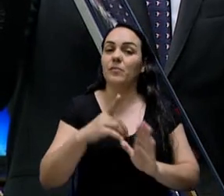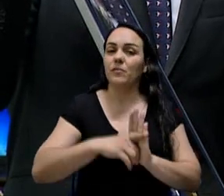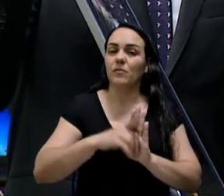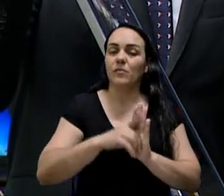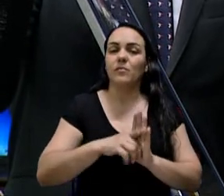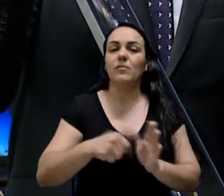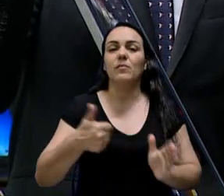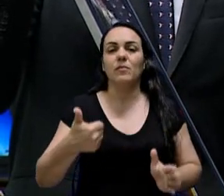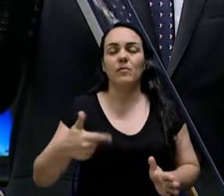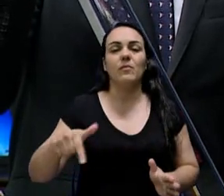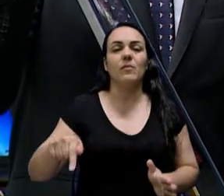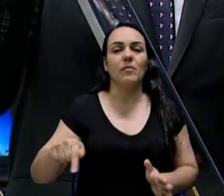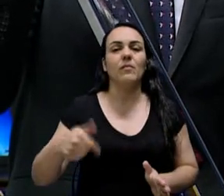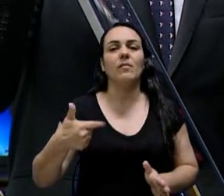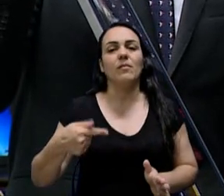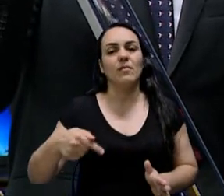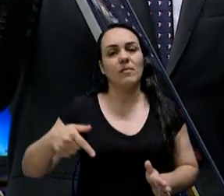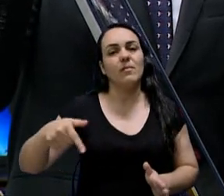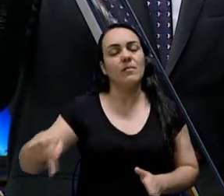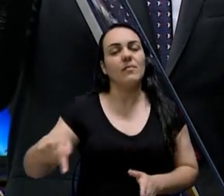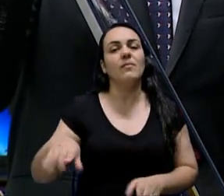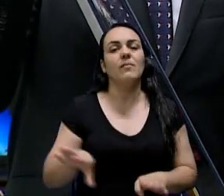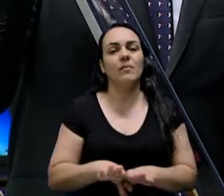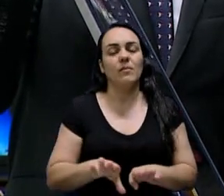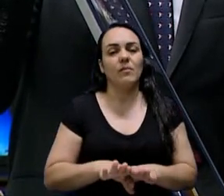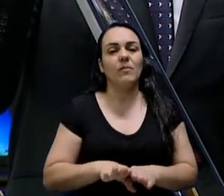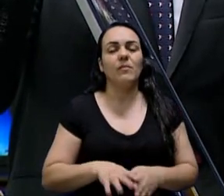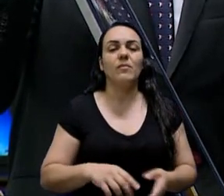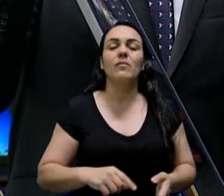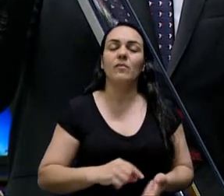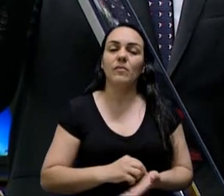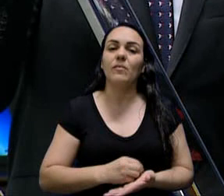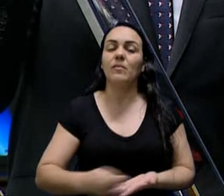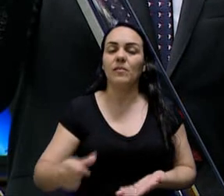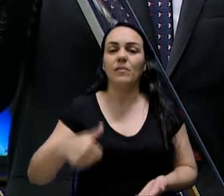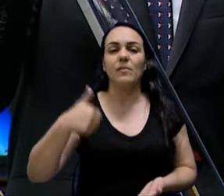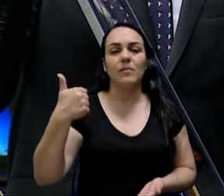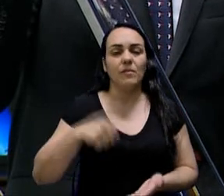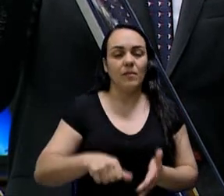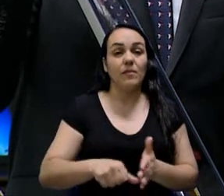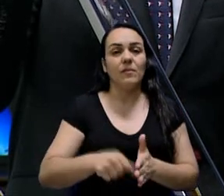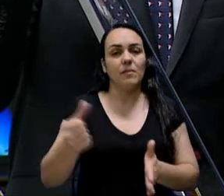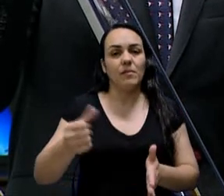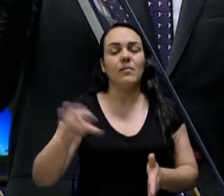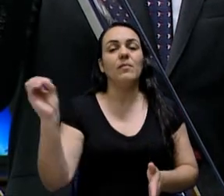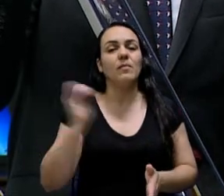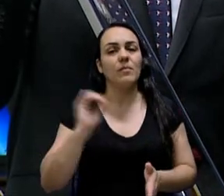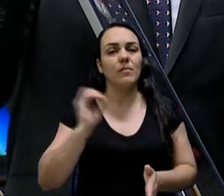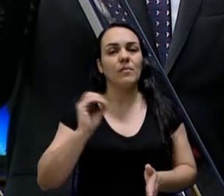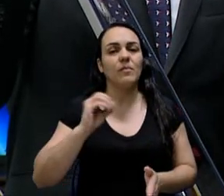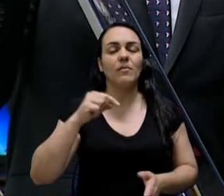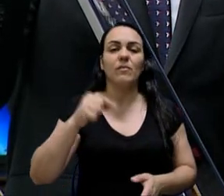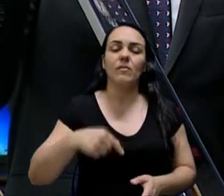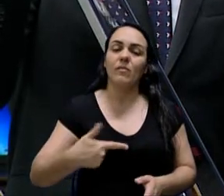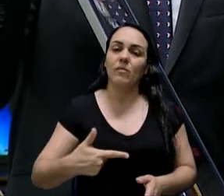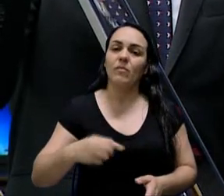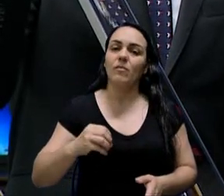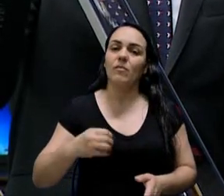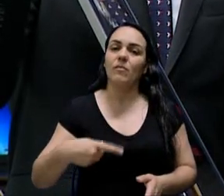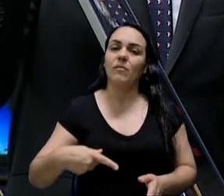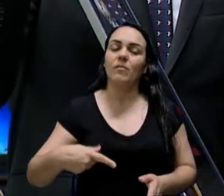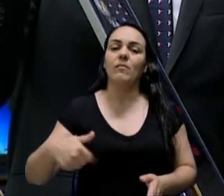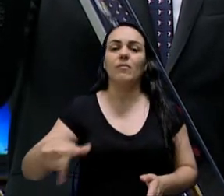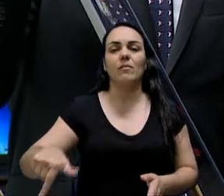número 1777, de 1º de novembro, de outubro de 2019, de